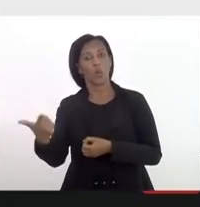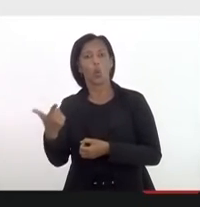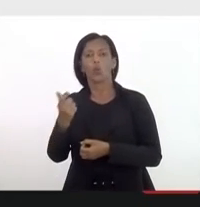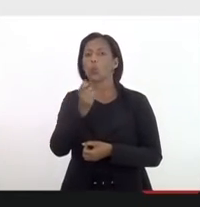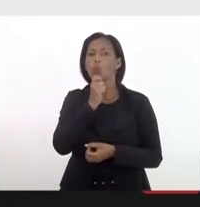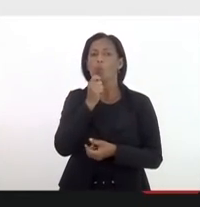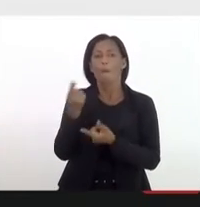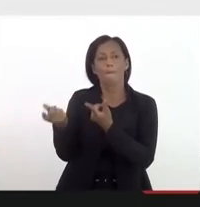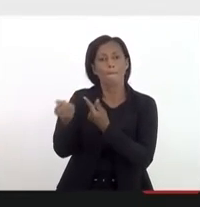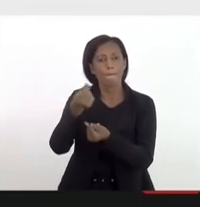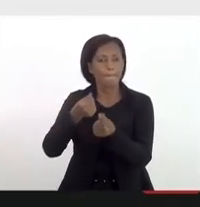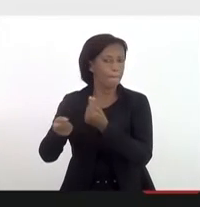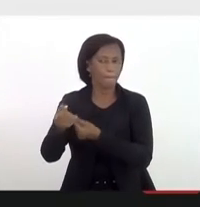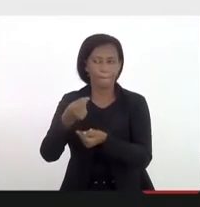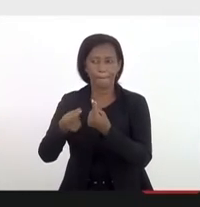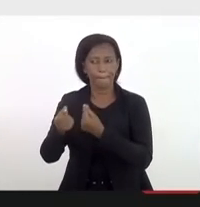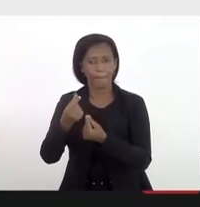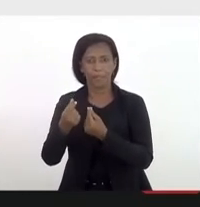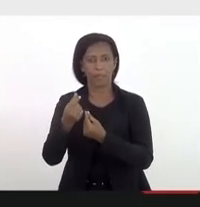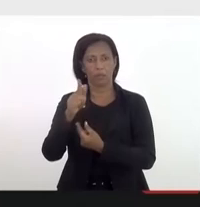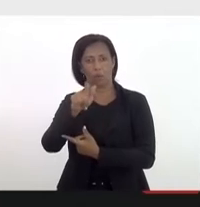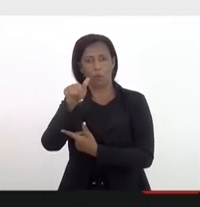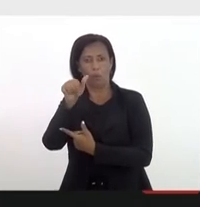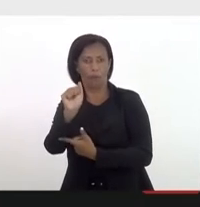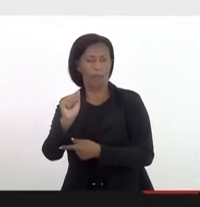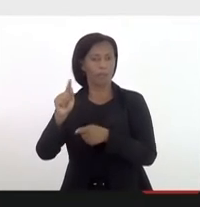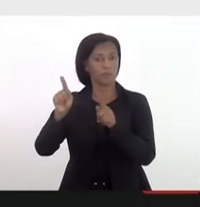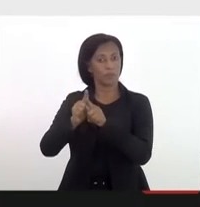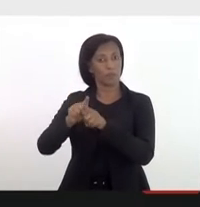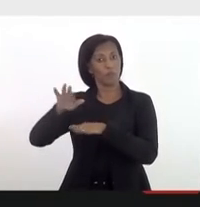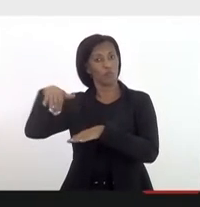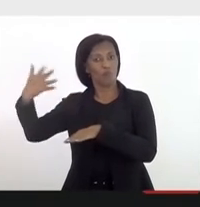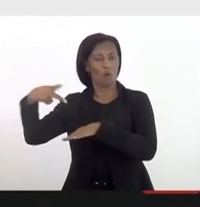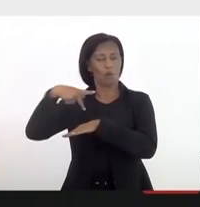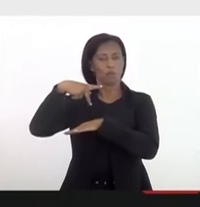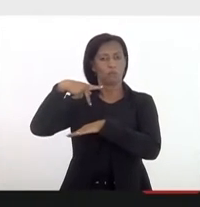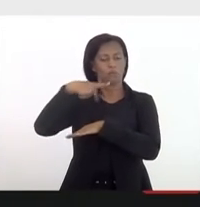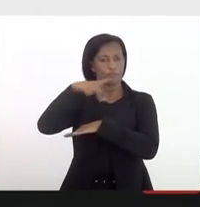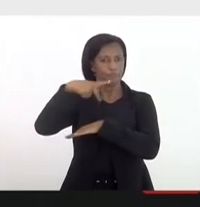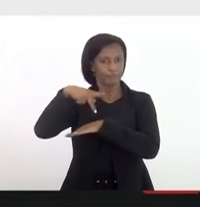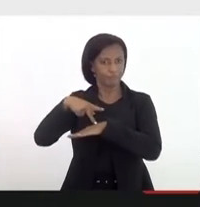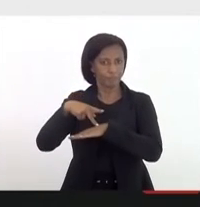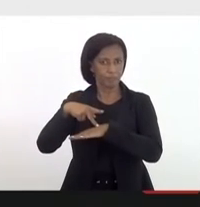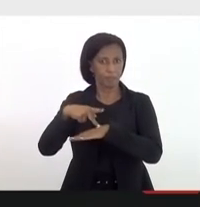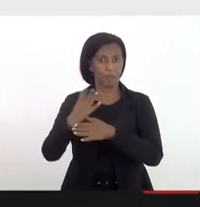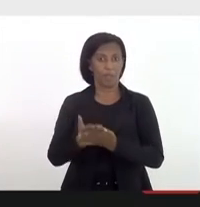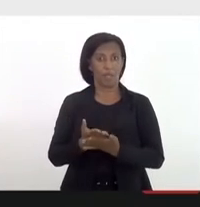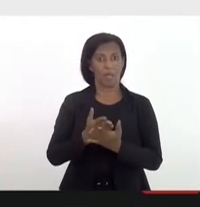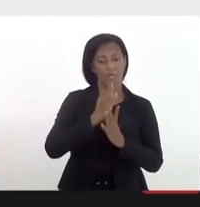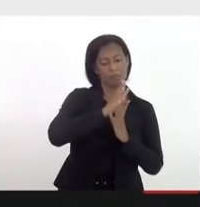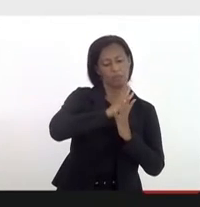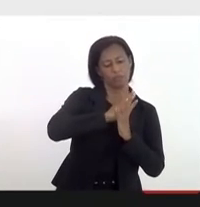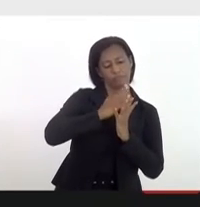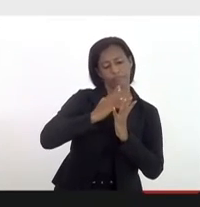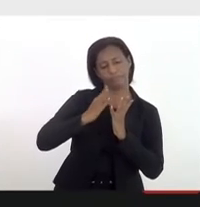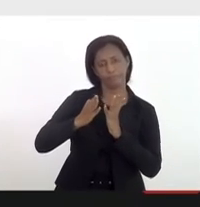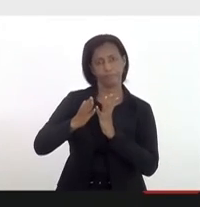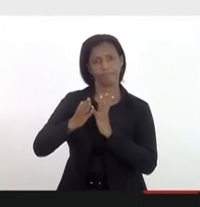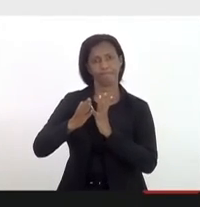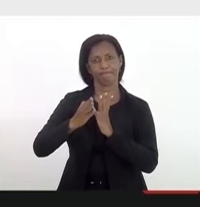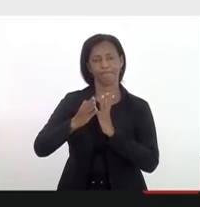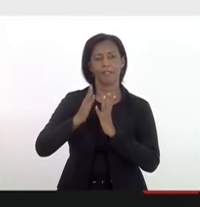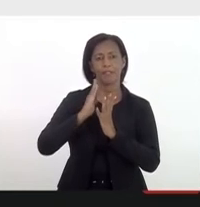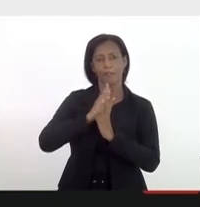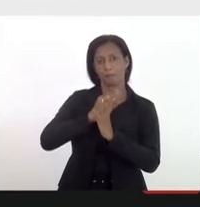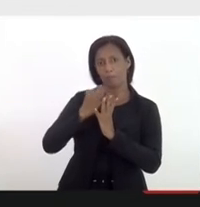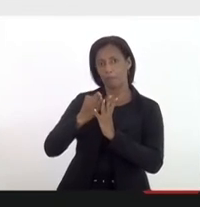o preço do gás doméstico ou o preço do gás importado. Essas parcelas são determinadas em grande